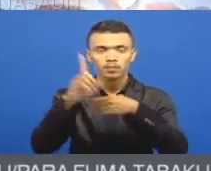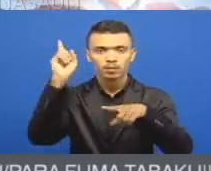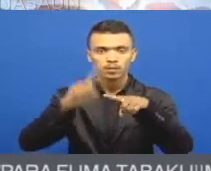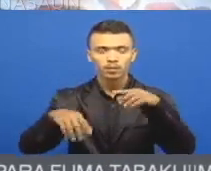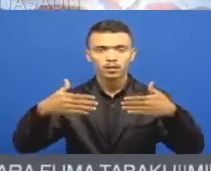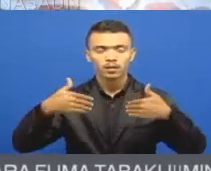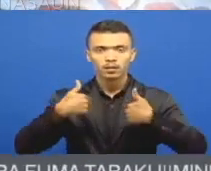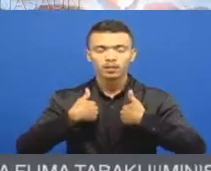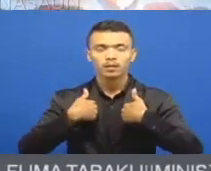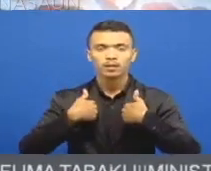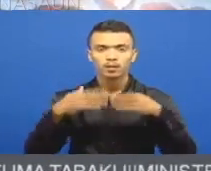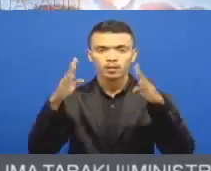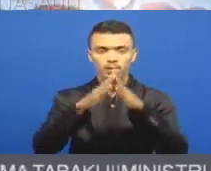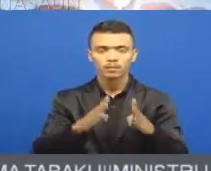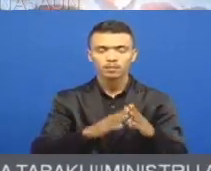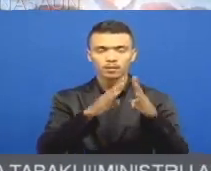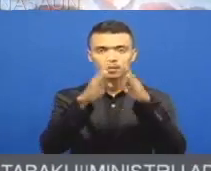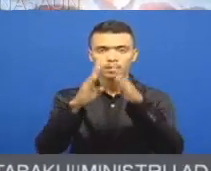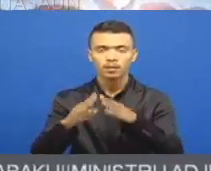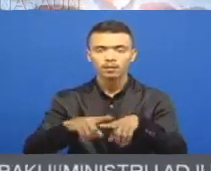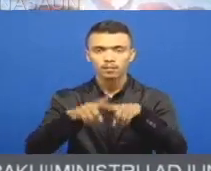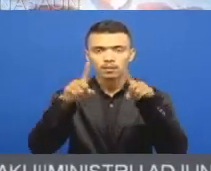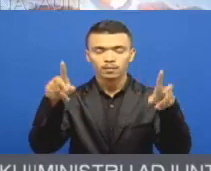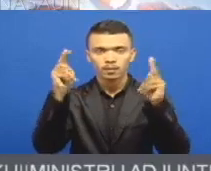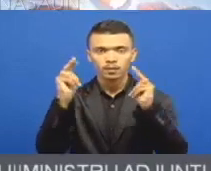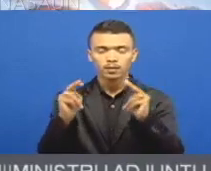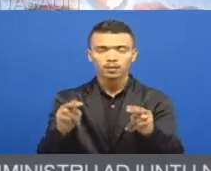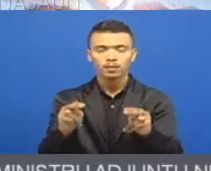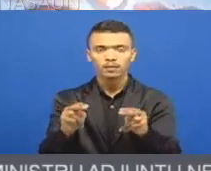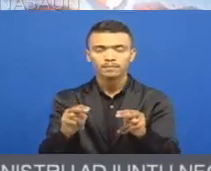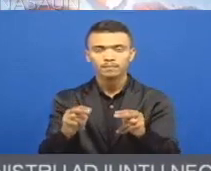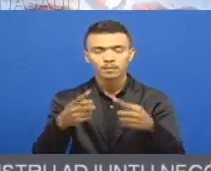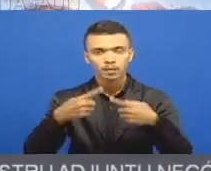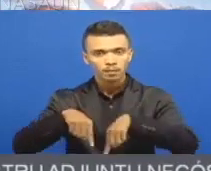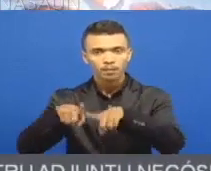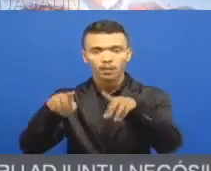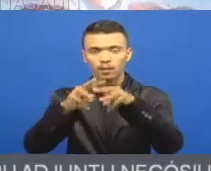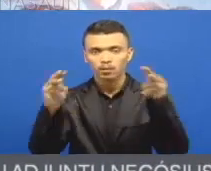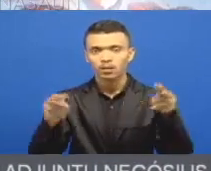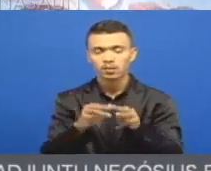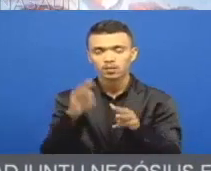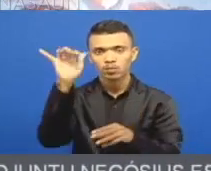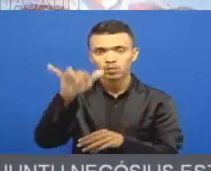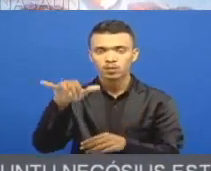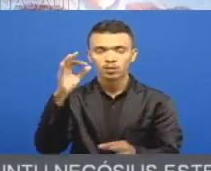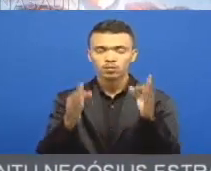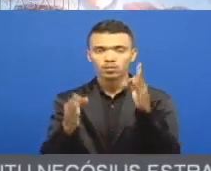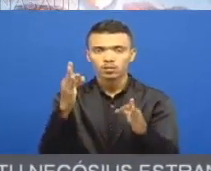centralizade e a capitalia. Nia tem que ba ia município sira atunune